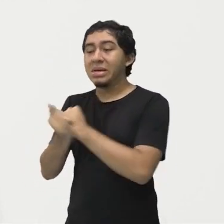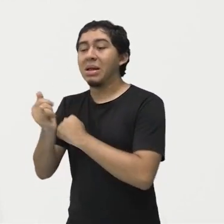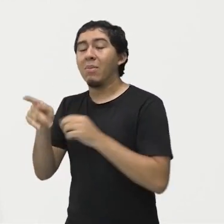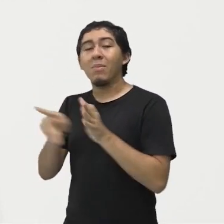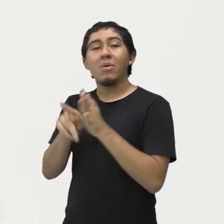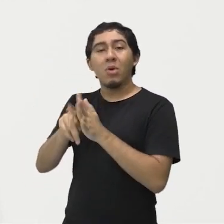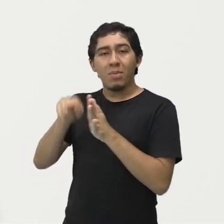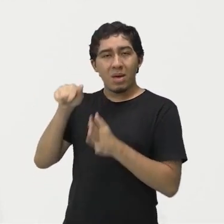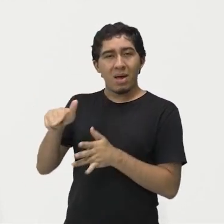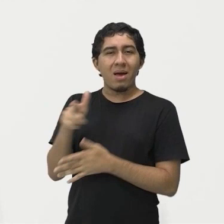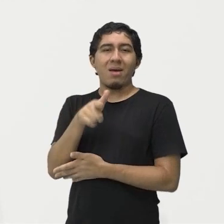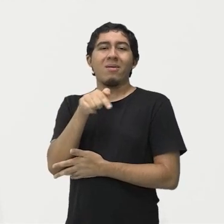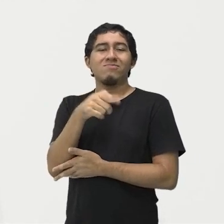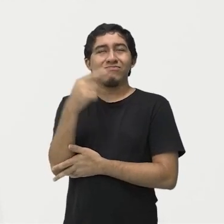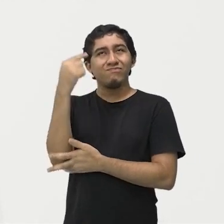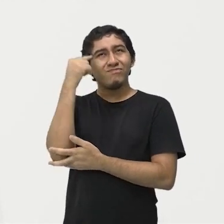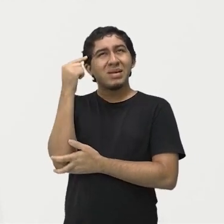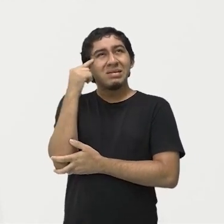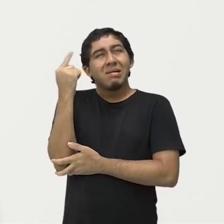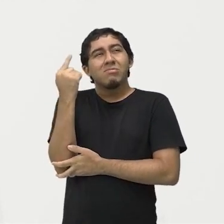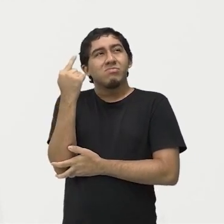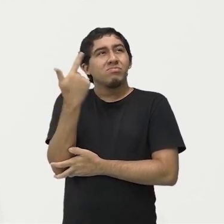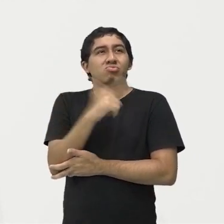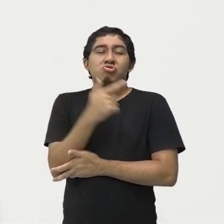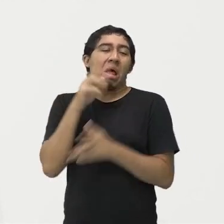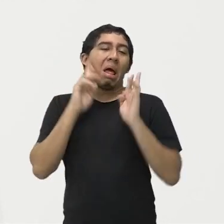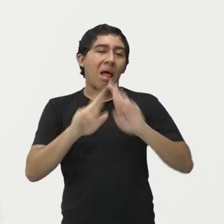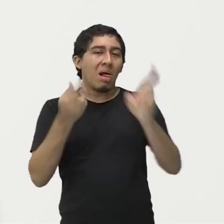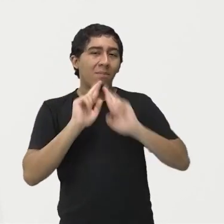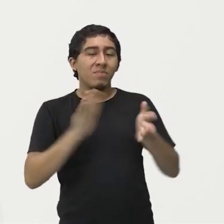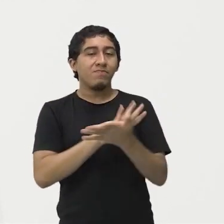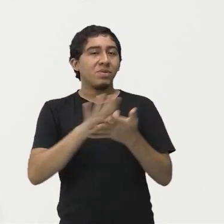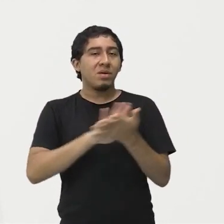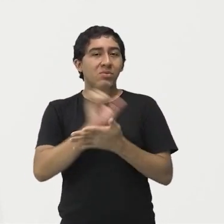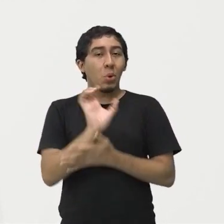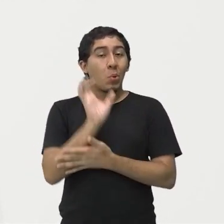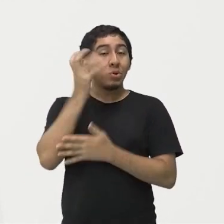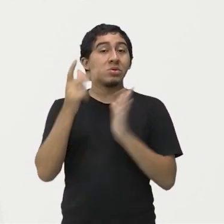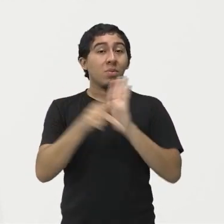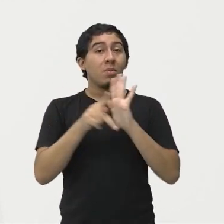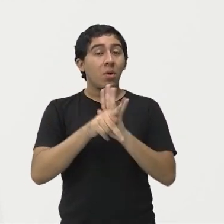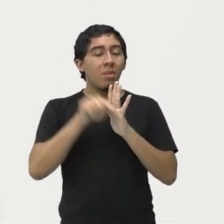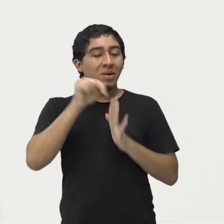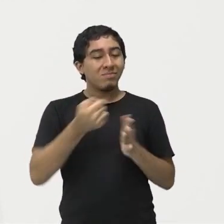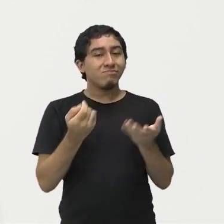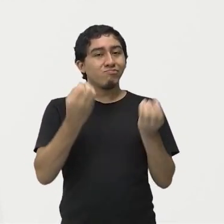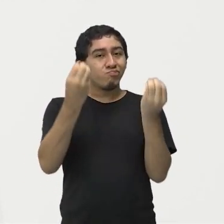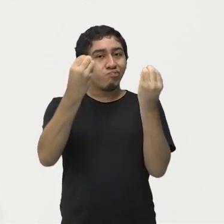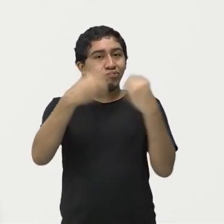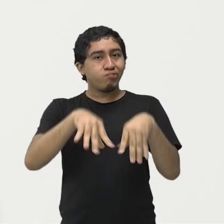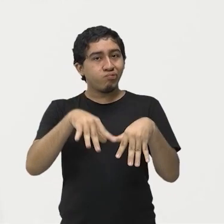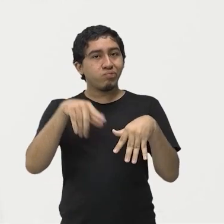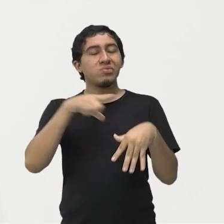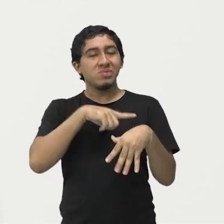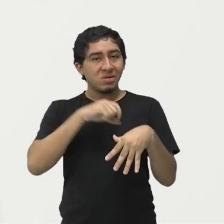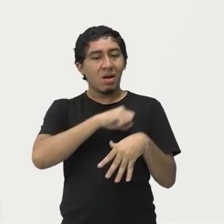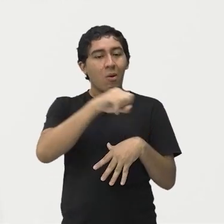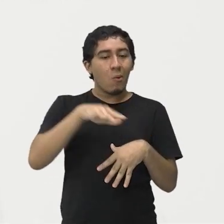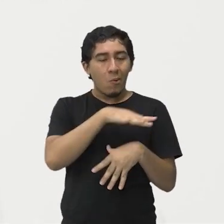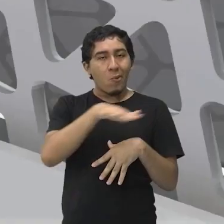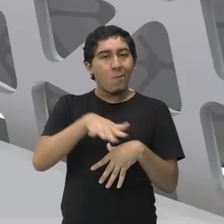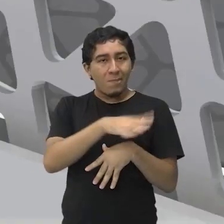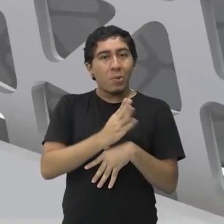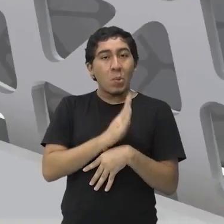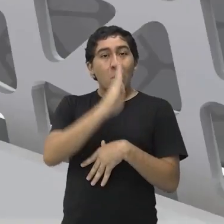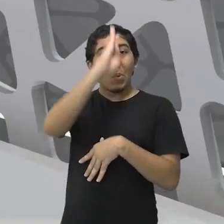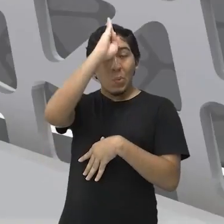não fosse reclamar da situação precária que Roma já estava começando a vivenciar.